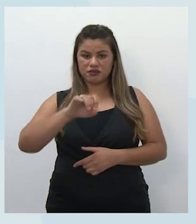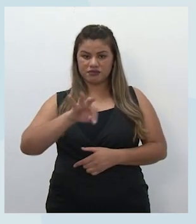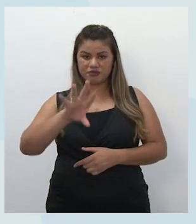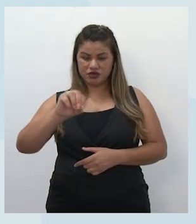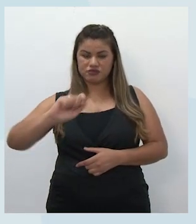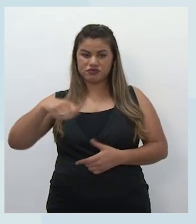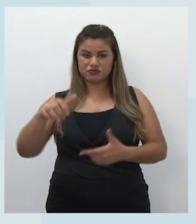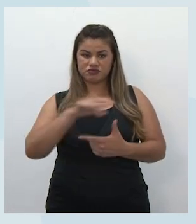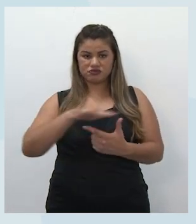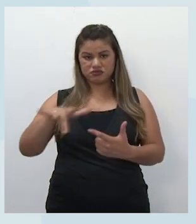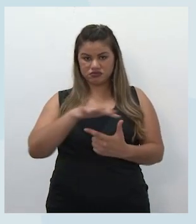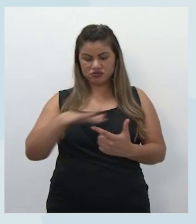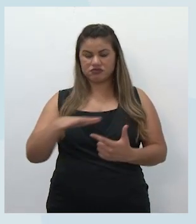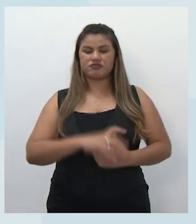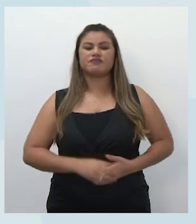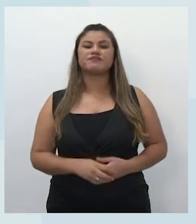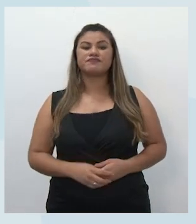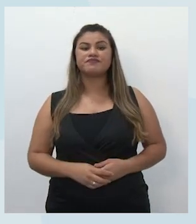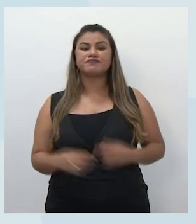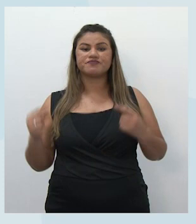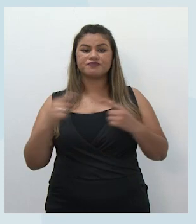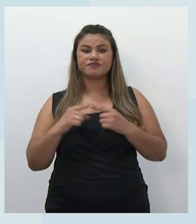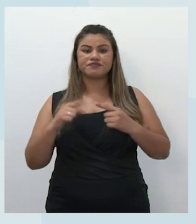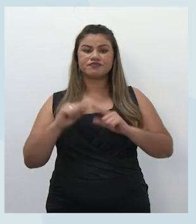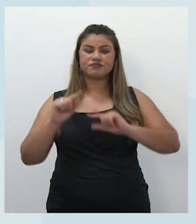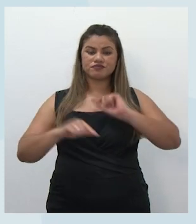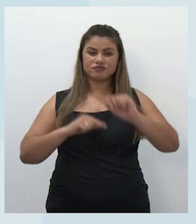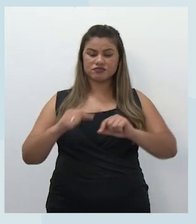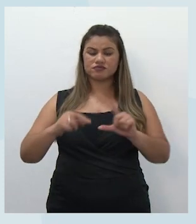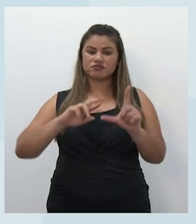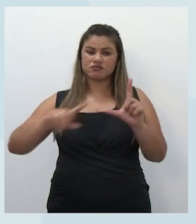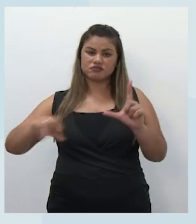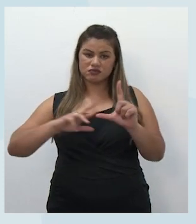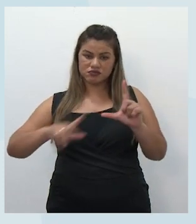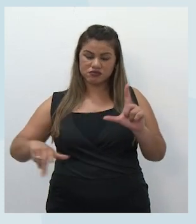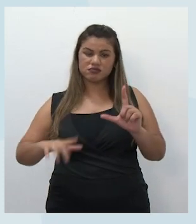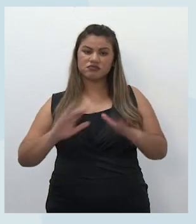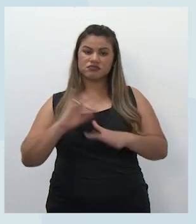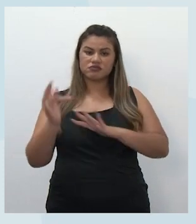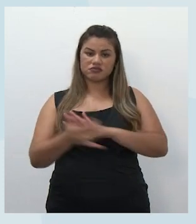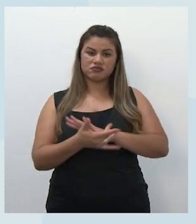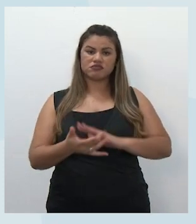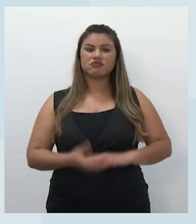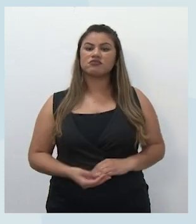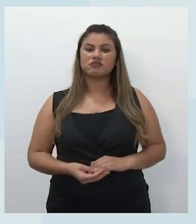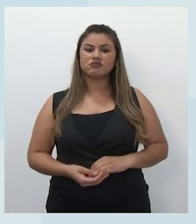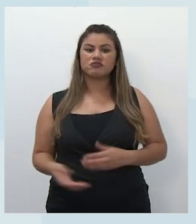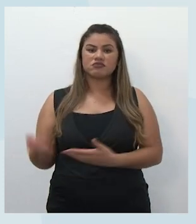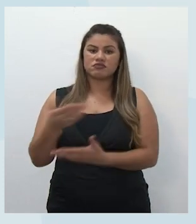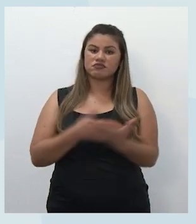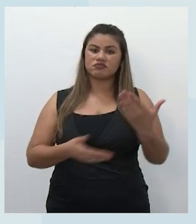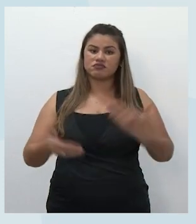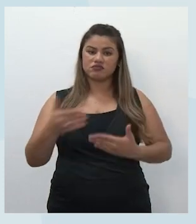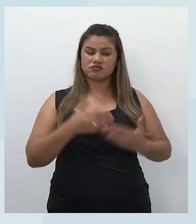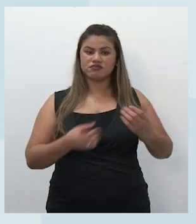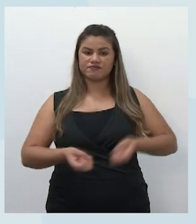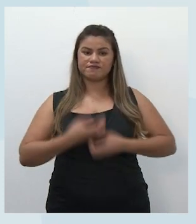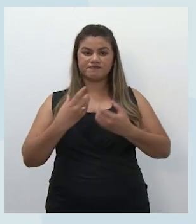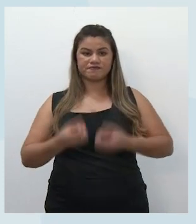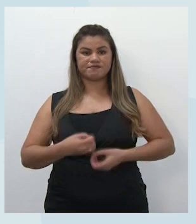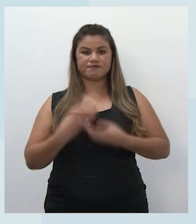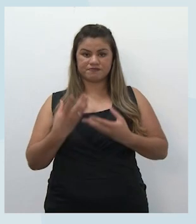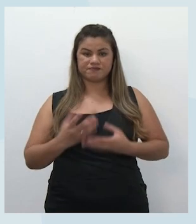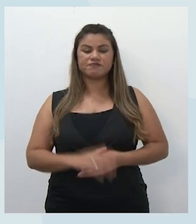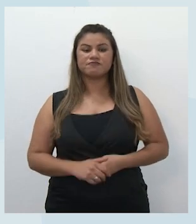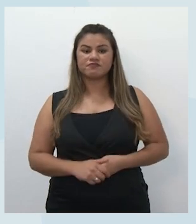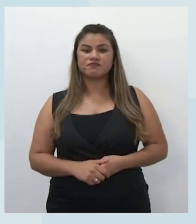interações e atividades em que tem lugar nas mídias e nas redes sociais, os processos de circulação de informações e